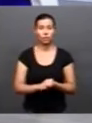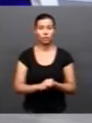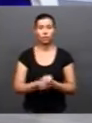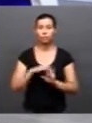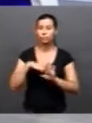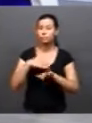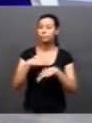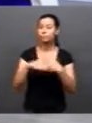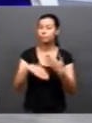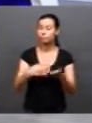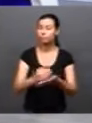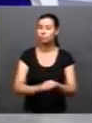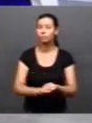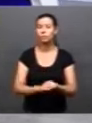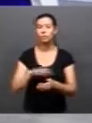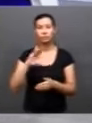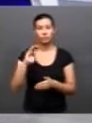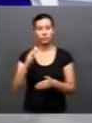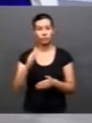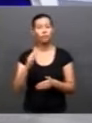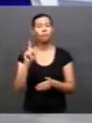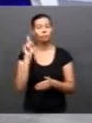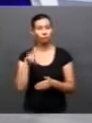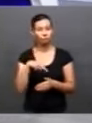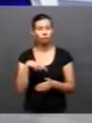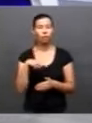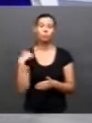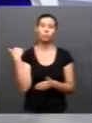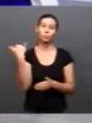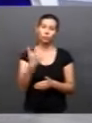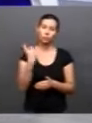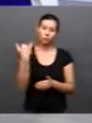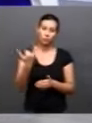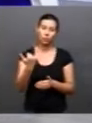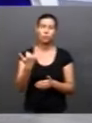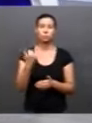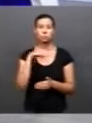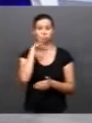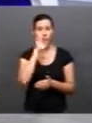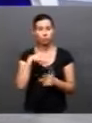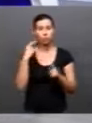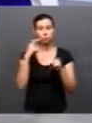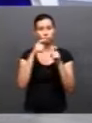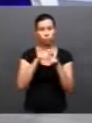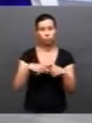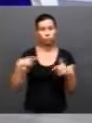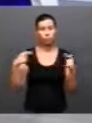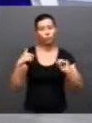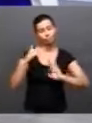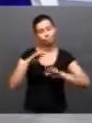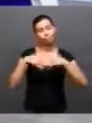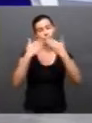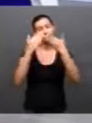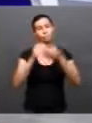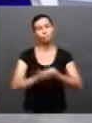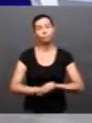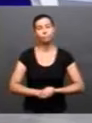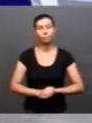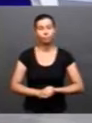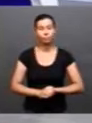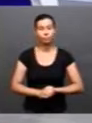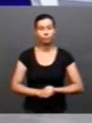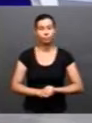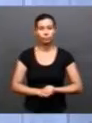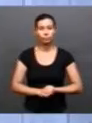mostrar que a ciência é, sim, importante para o crescimento do país, para o avanço do país. E como? Não é?